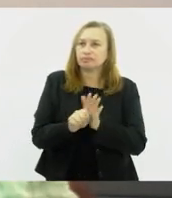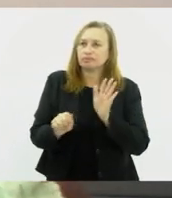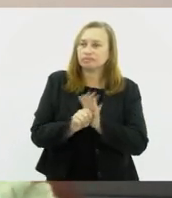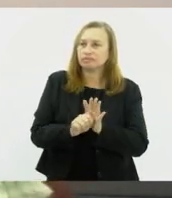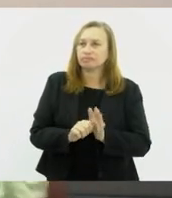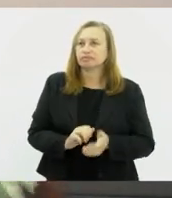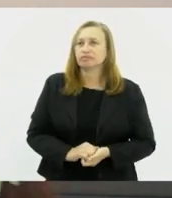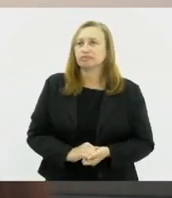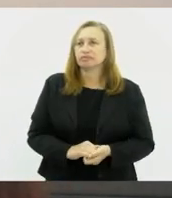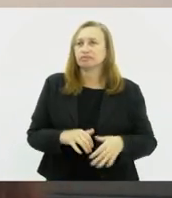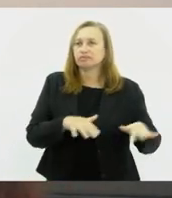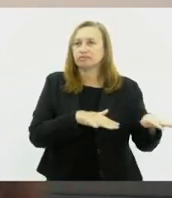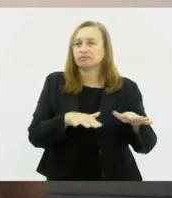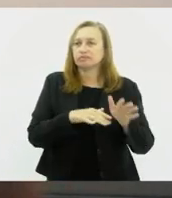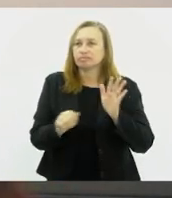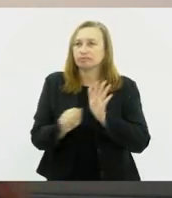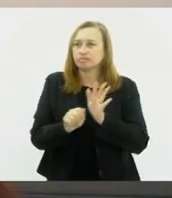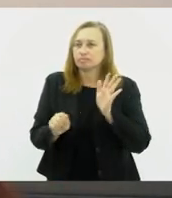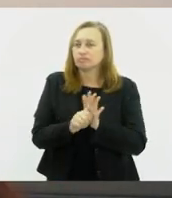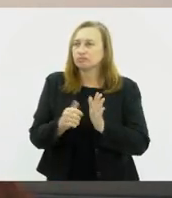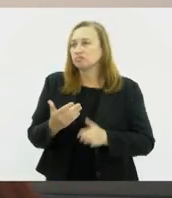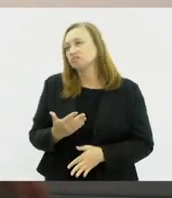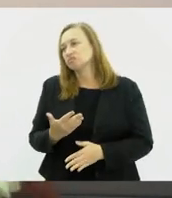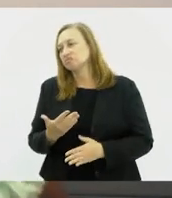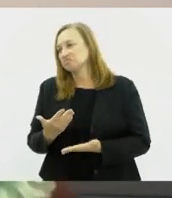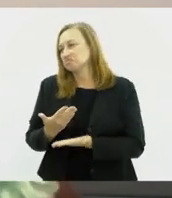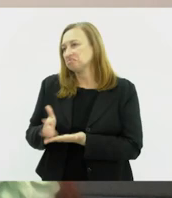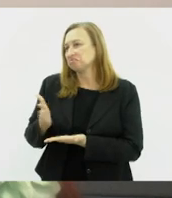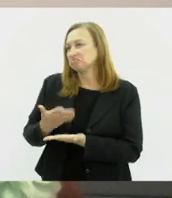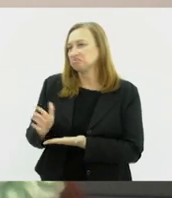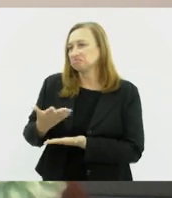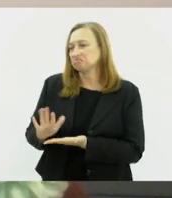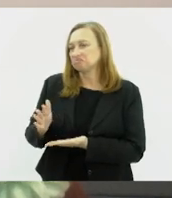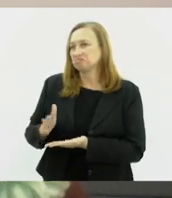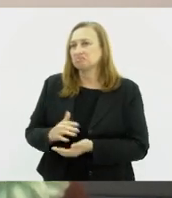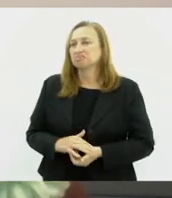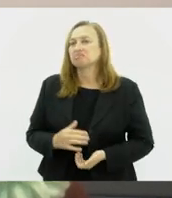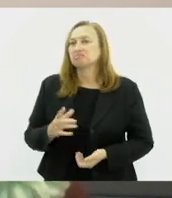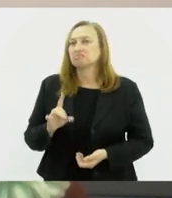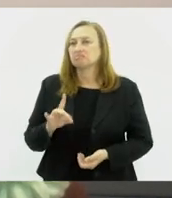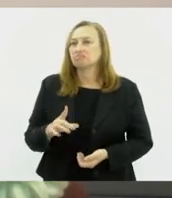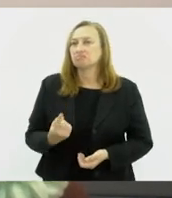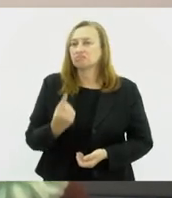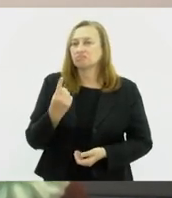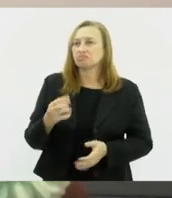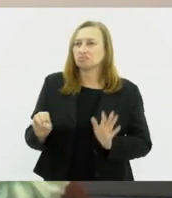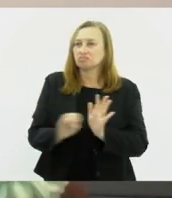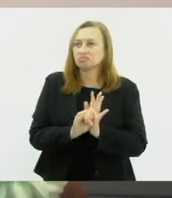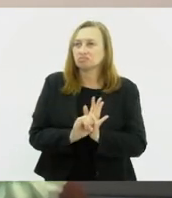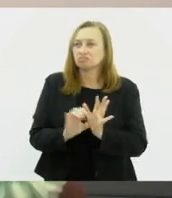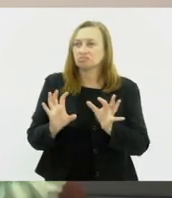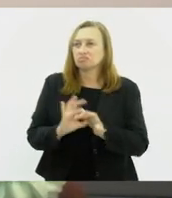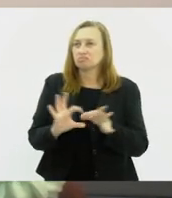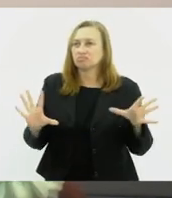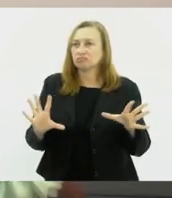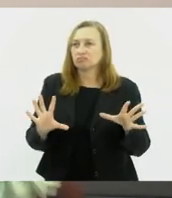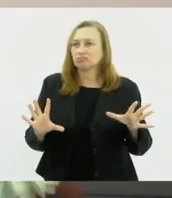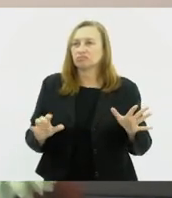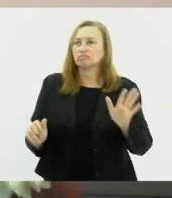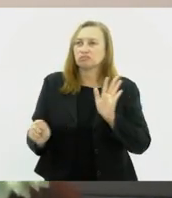marcha da maconha o resto porque só tem um jeito Tem que